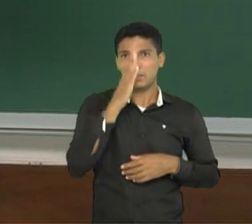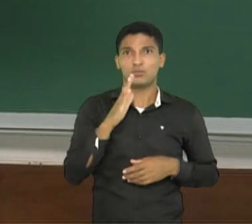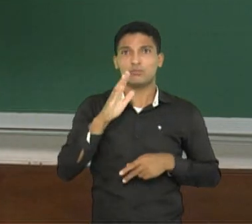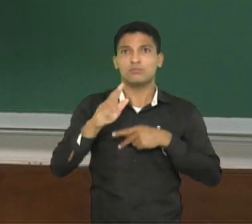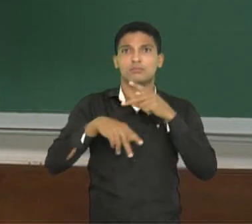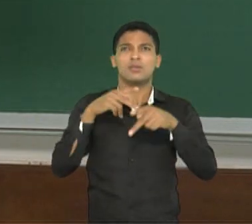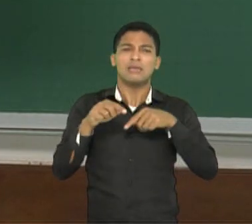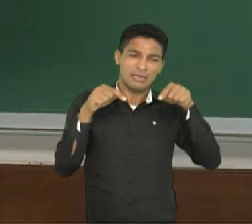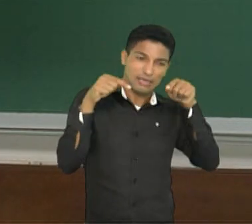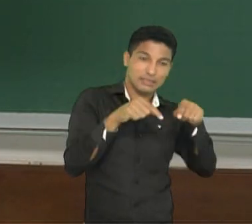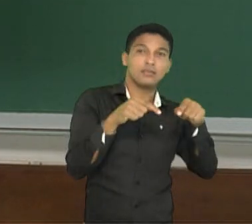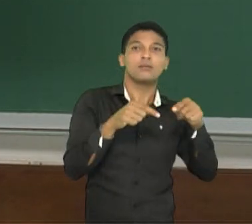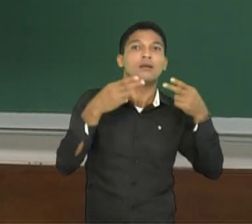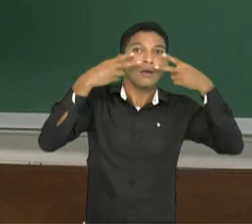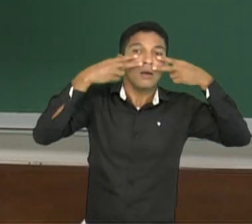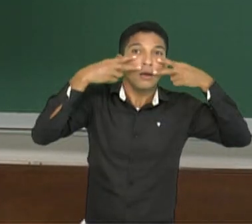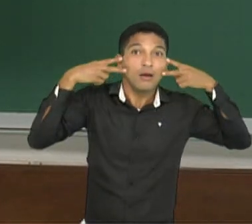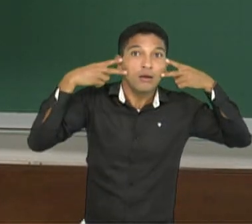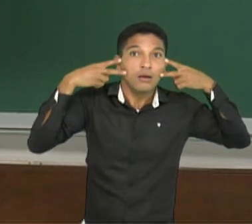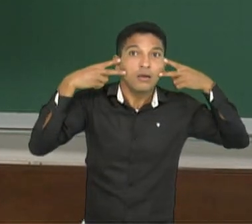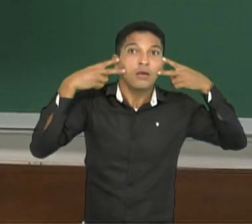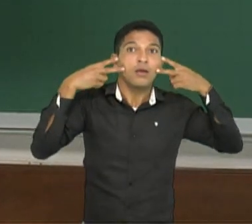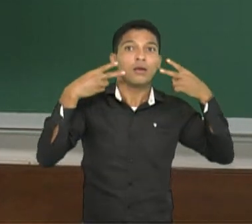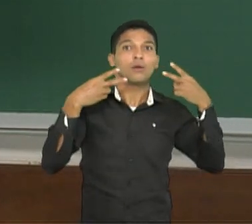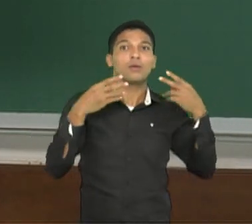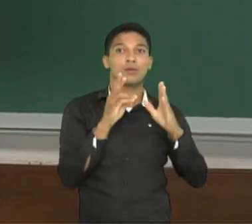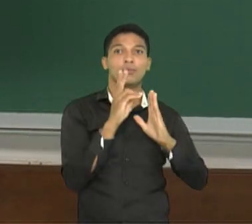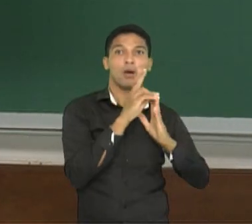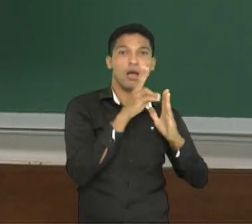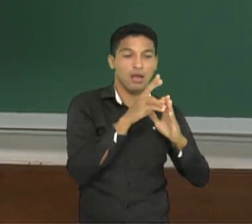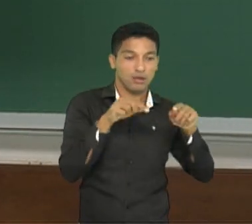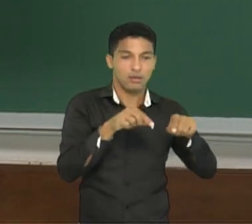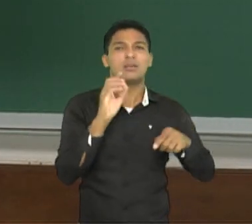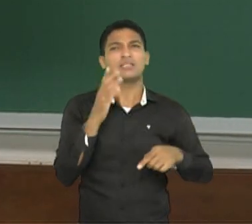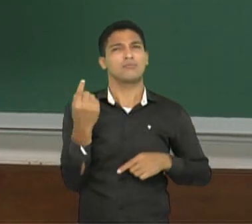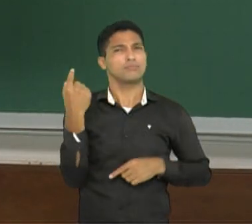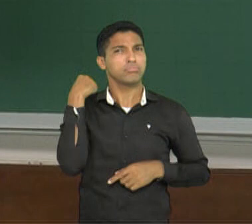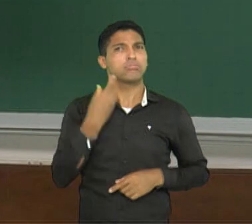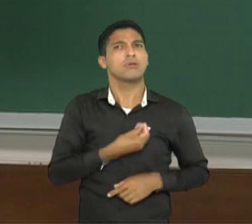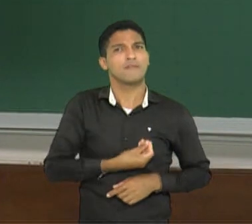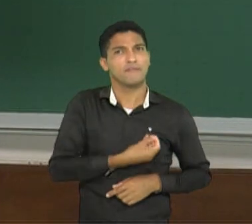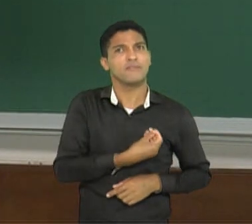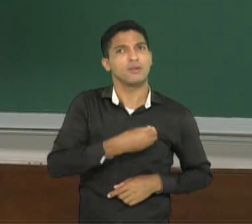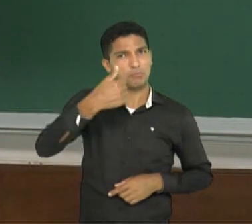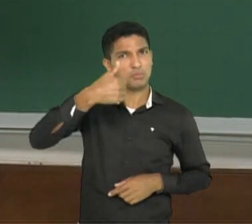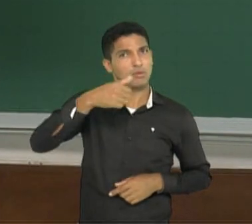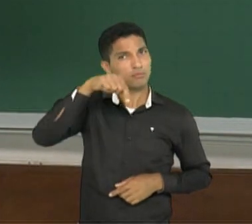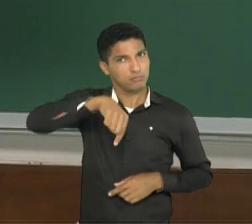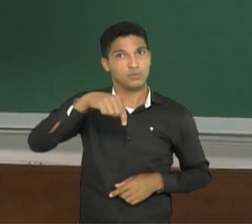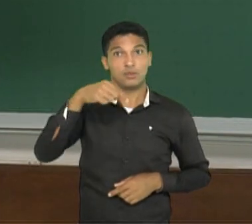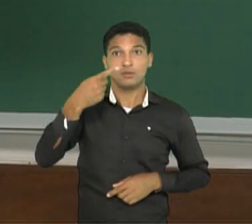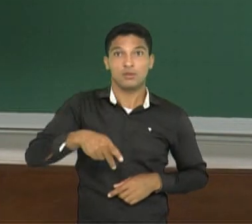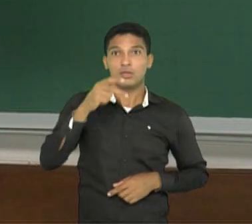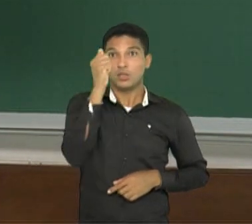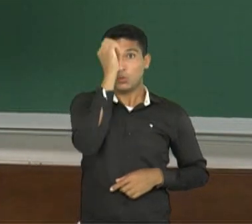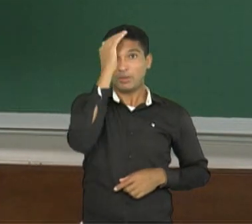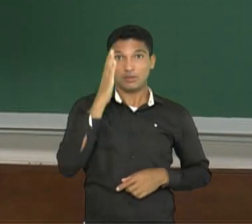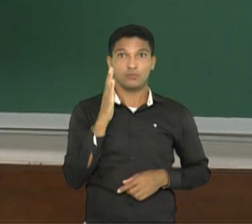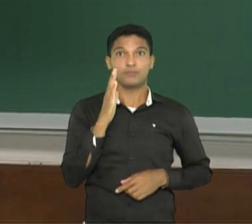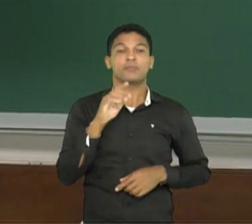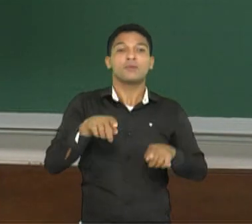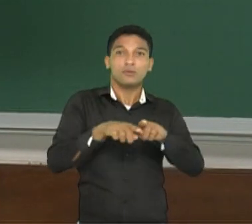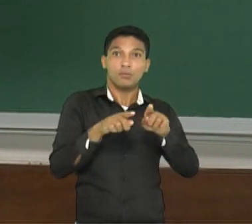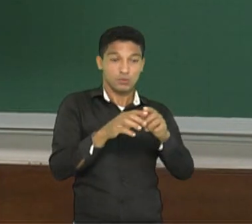ou seja, que vivia já aqui. Então, esse grupo já estava vivendo, né? E dentro dos povos indígenas,